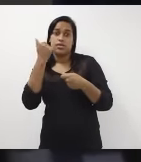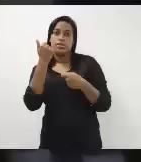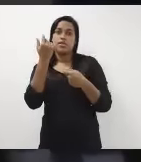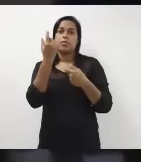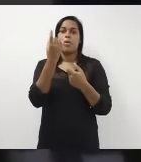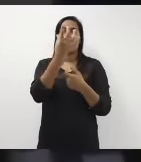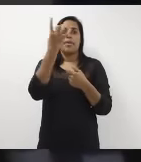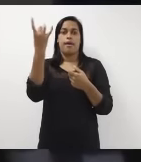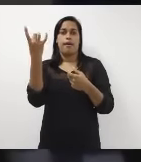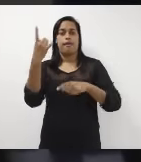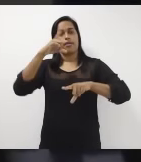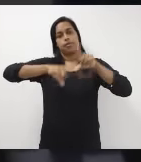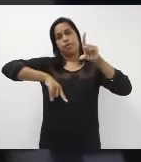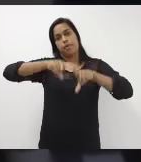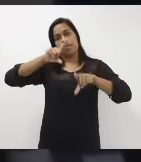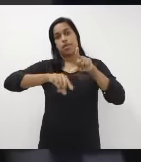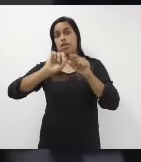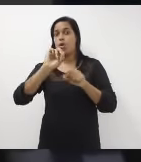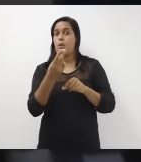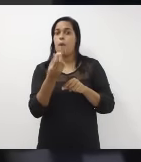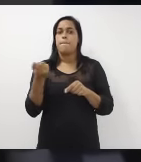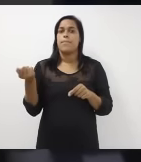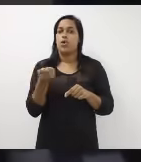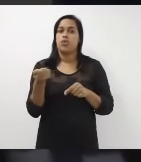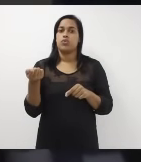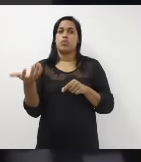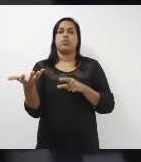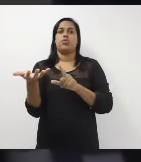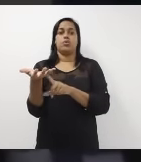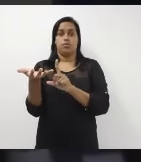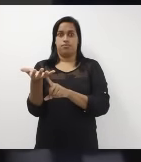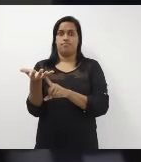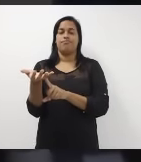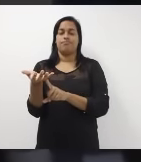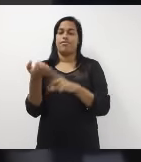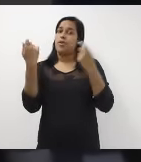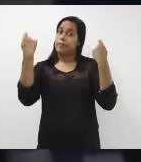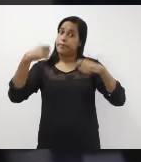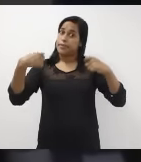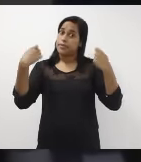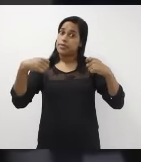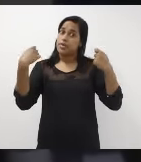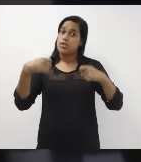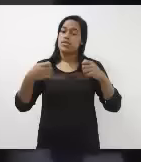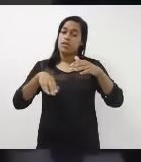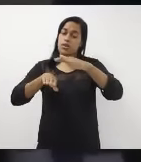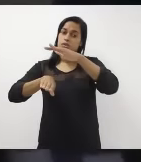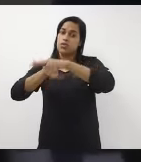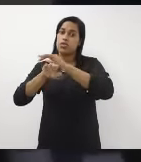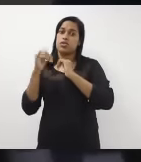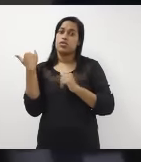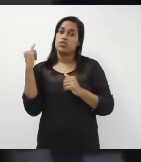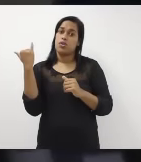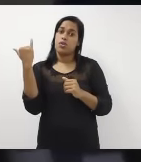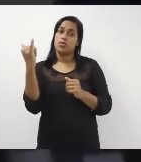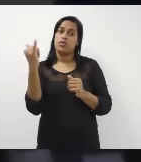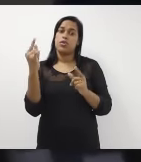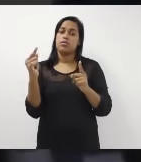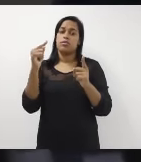material ou produto. Ou seja, para isso, vai ser necessário que o estoque seja controlado e que seja determinado um